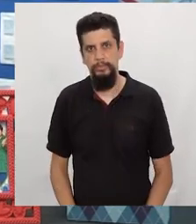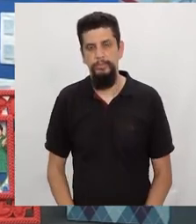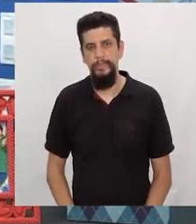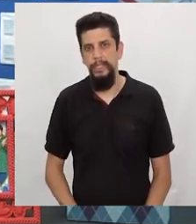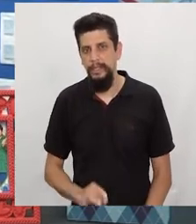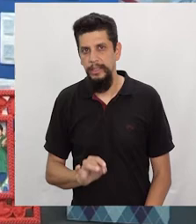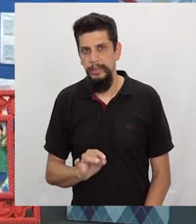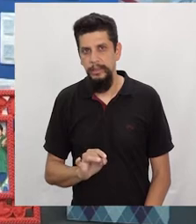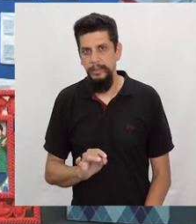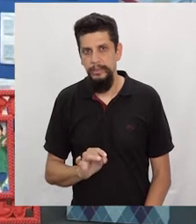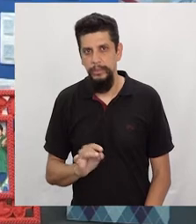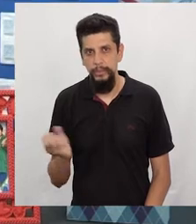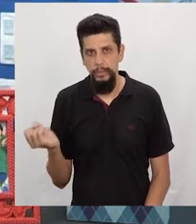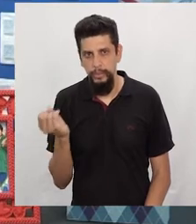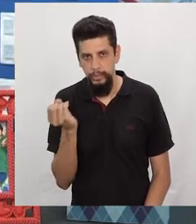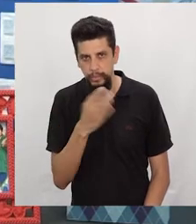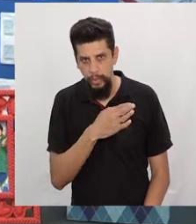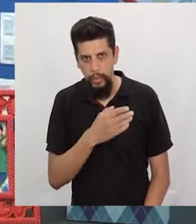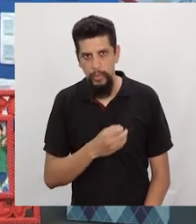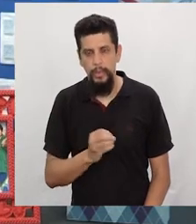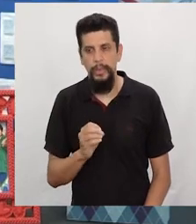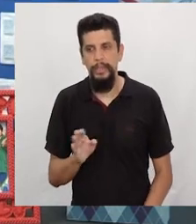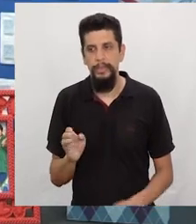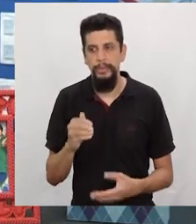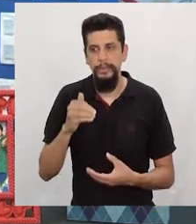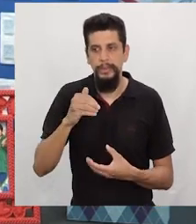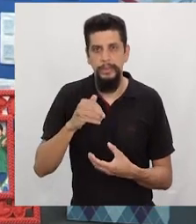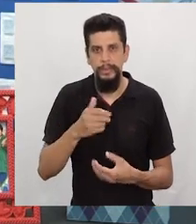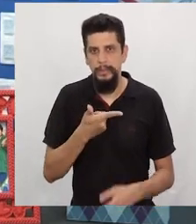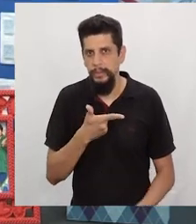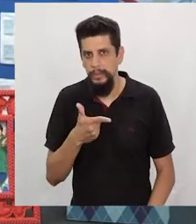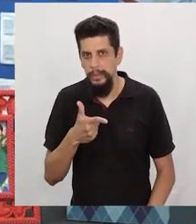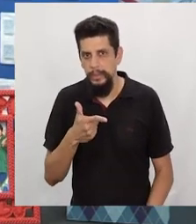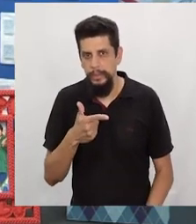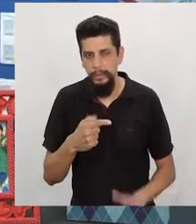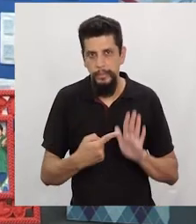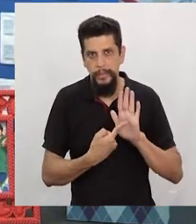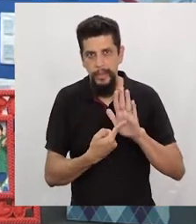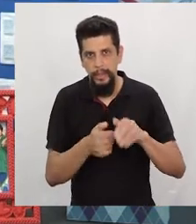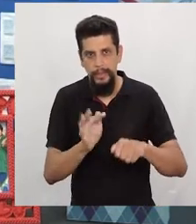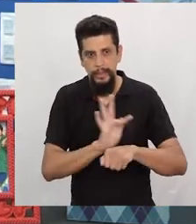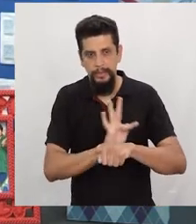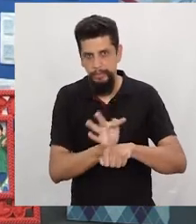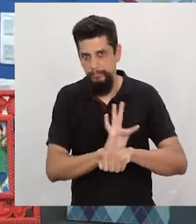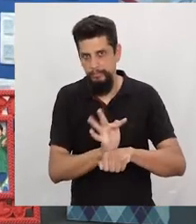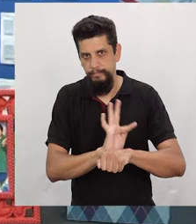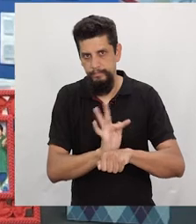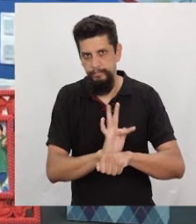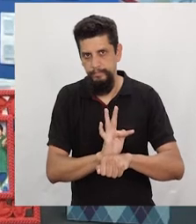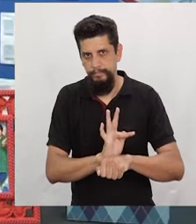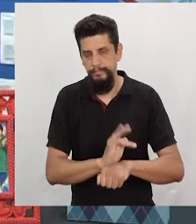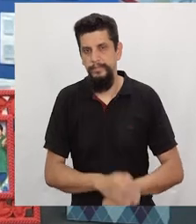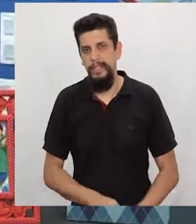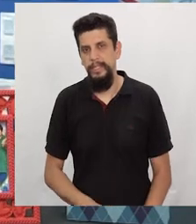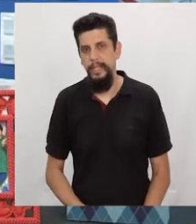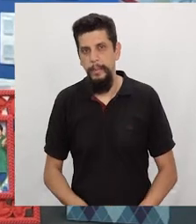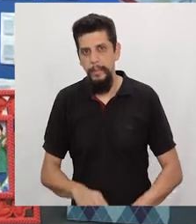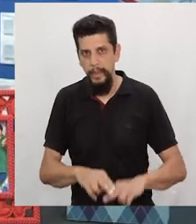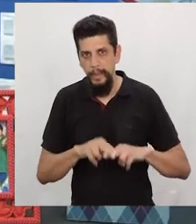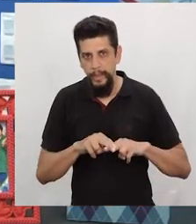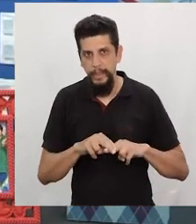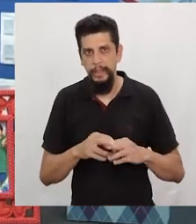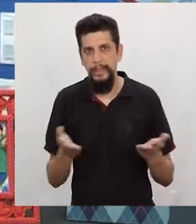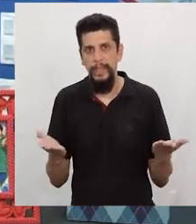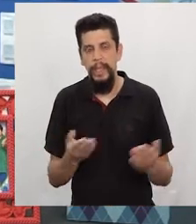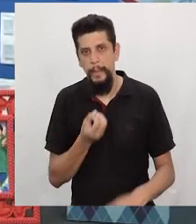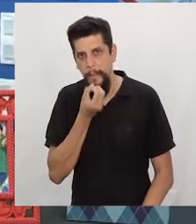exclusivos e inéditos. Ou seja, o que está aqui não aparece em nenhum outro lugar. E é por isso